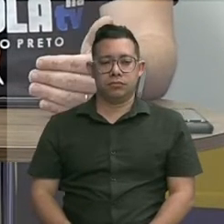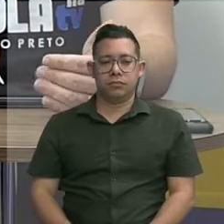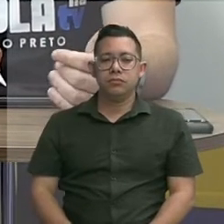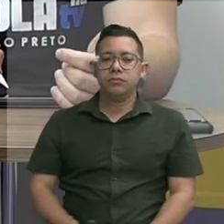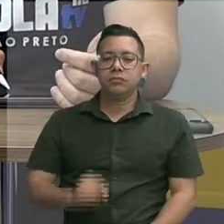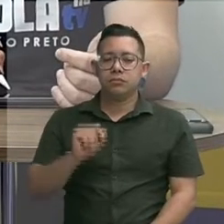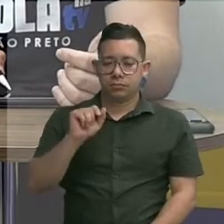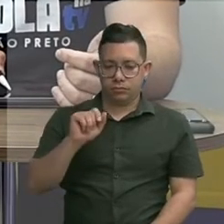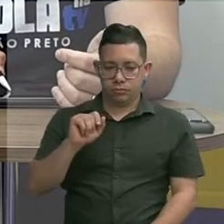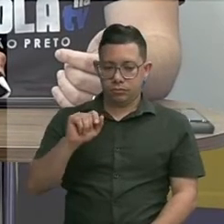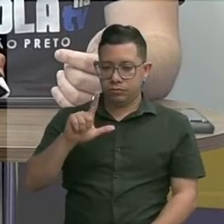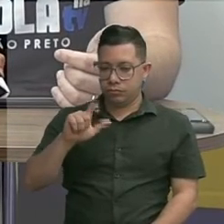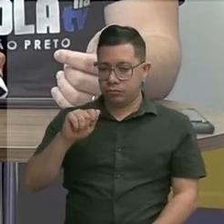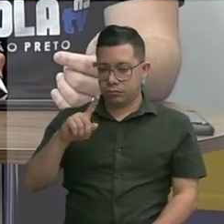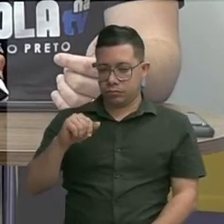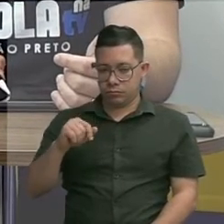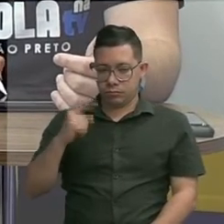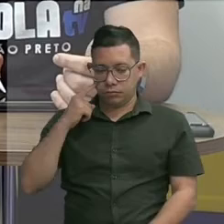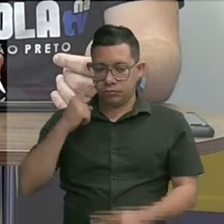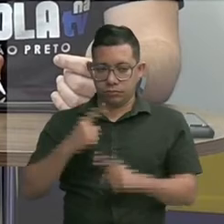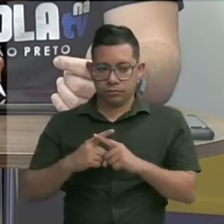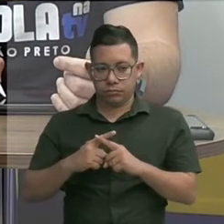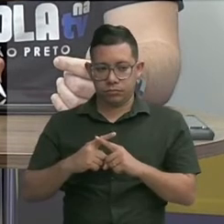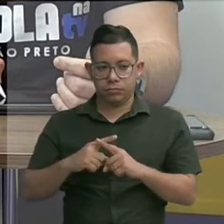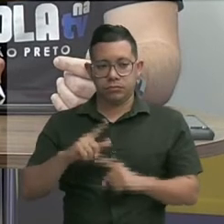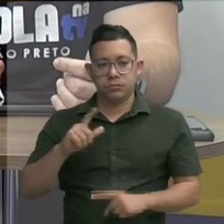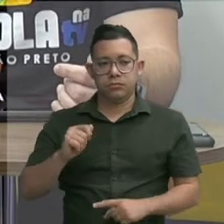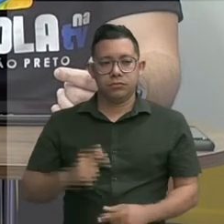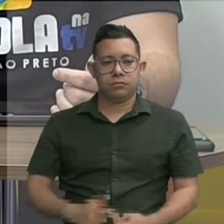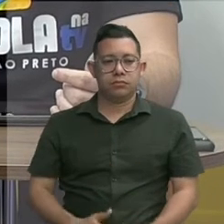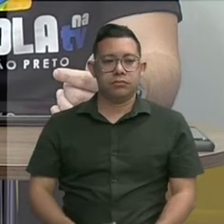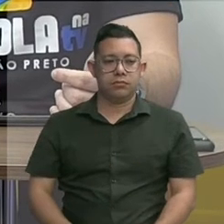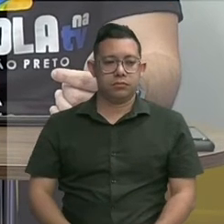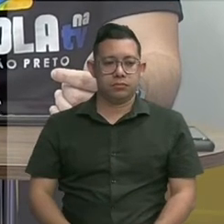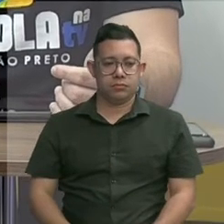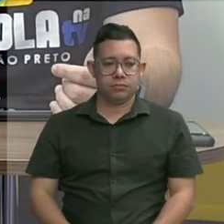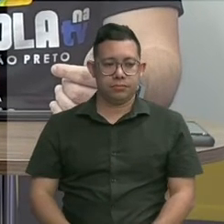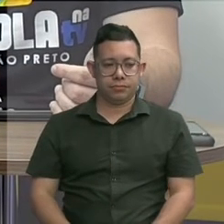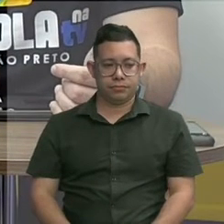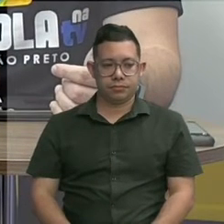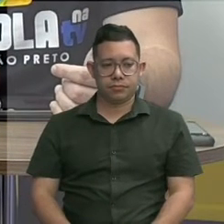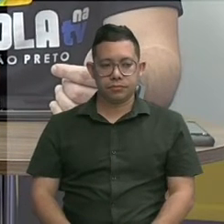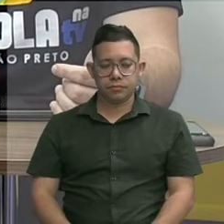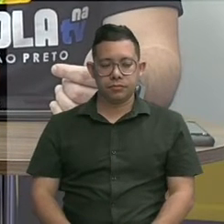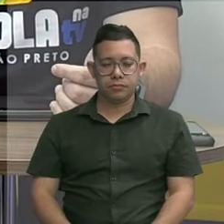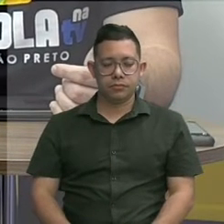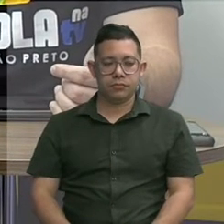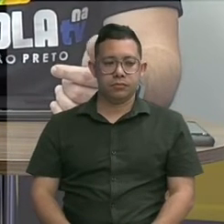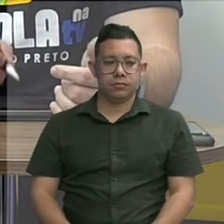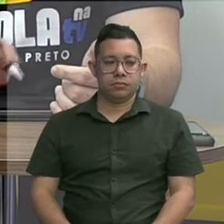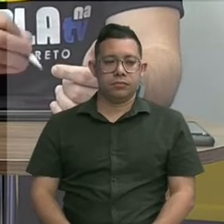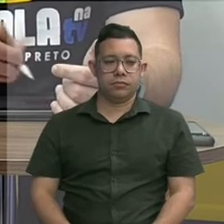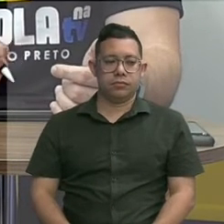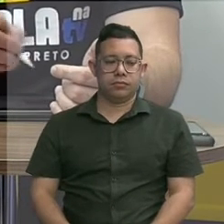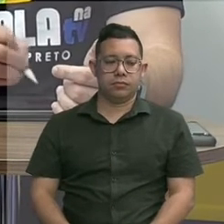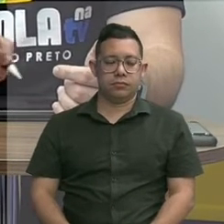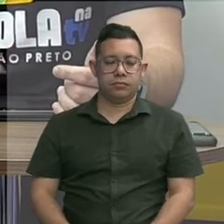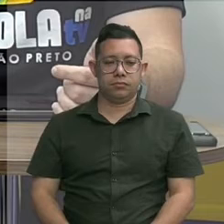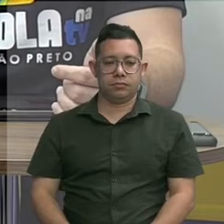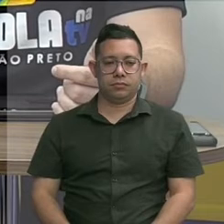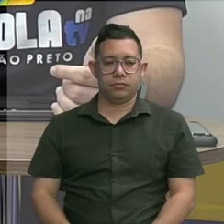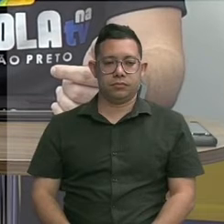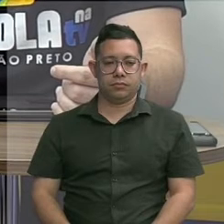fazendo lado vezes lado então a área da parte vermelha Gente vou colocar a senhora vê tá de vermelha vai ser